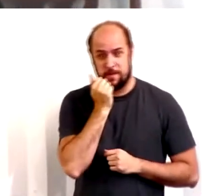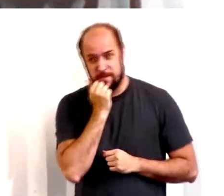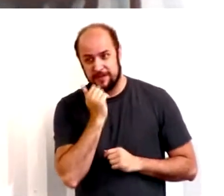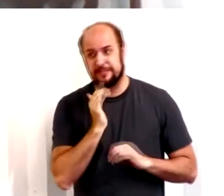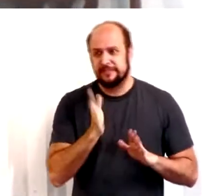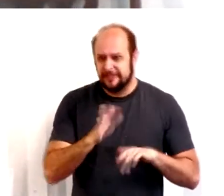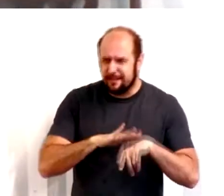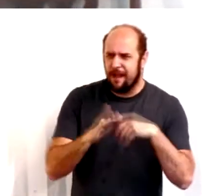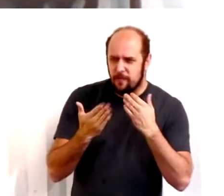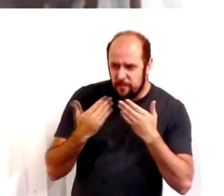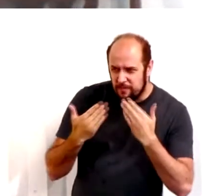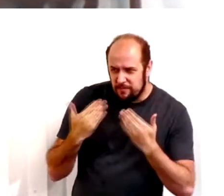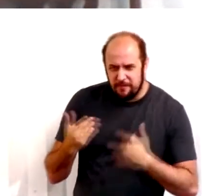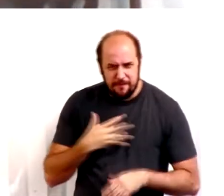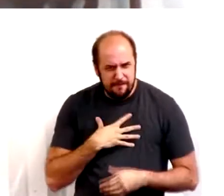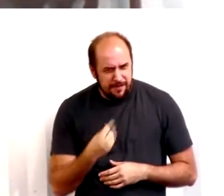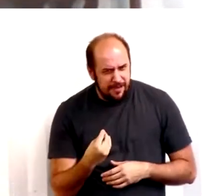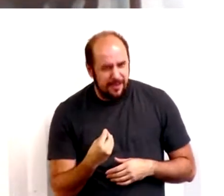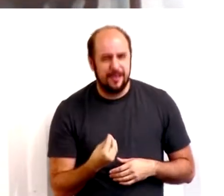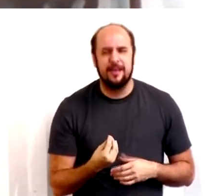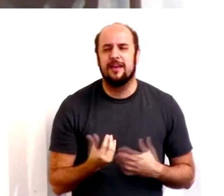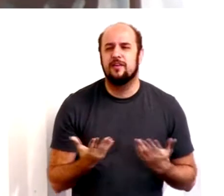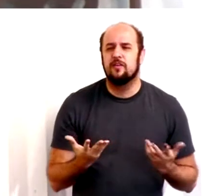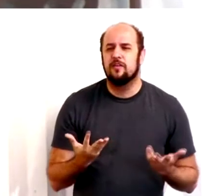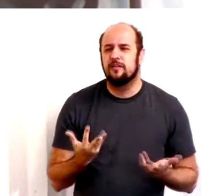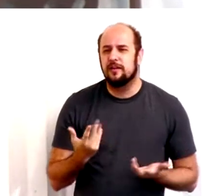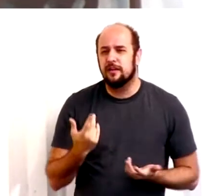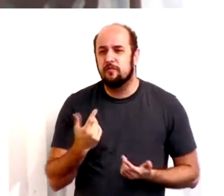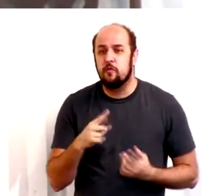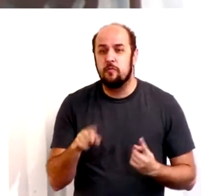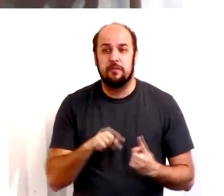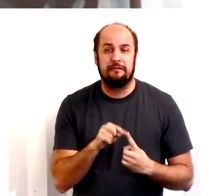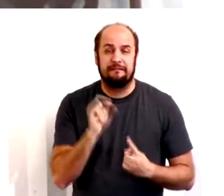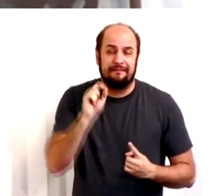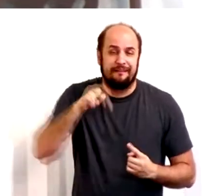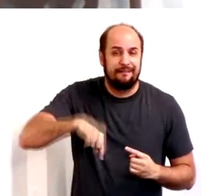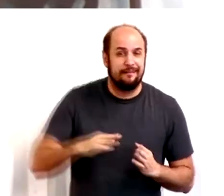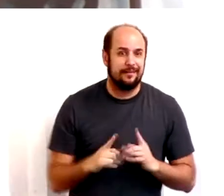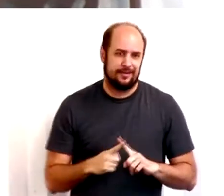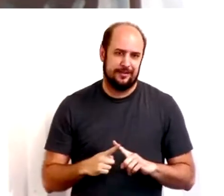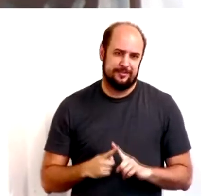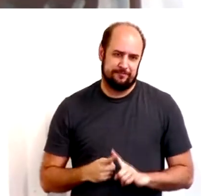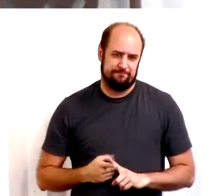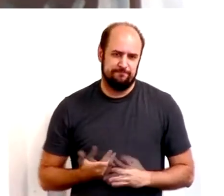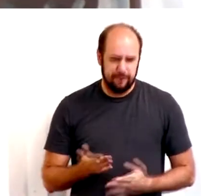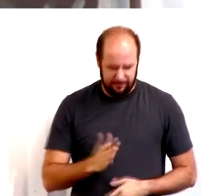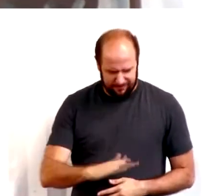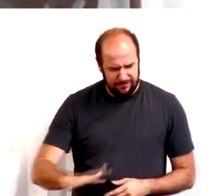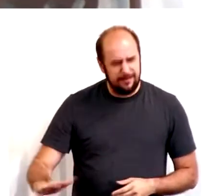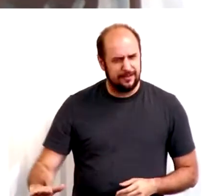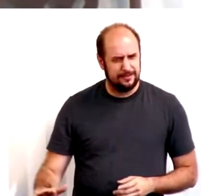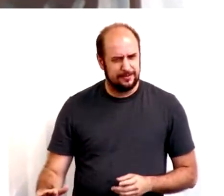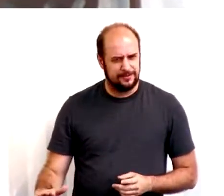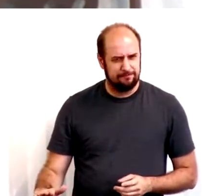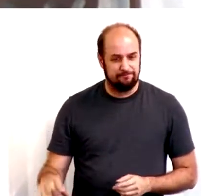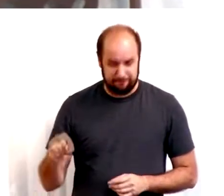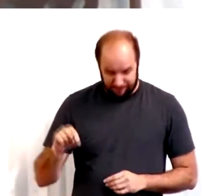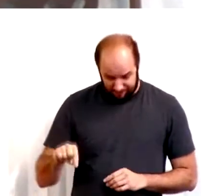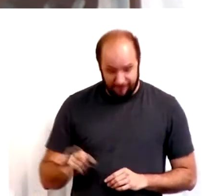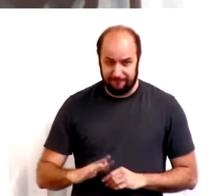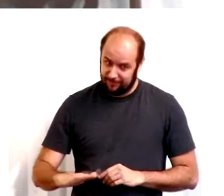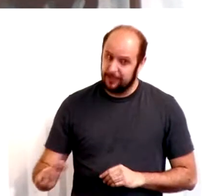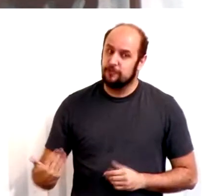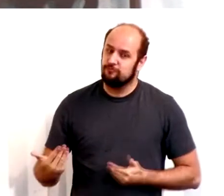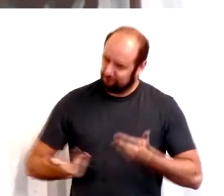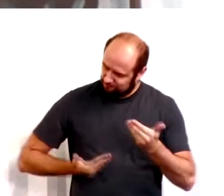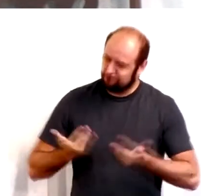pais já conversaram com os filhos sobre isso? Eles são crianças, mas crianças servem.